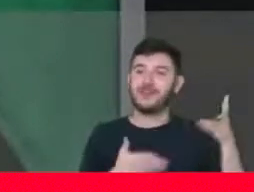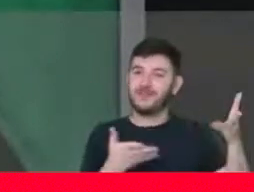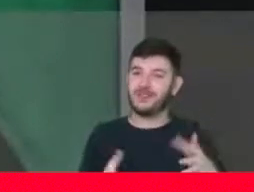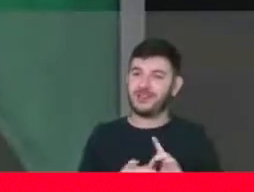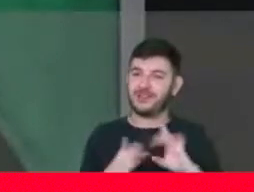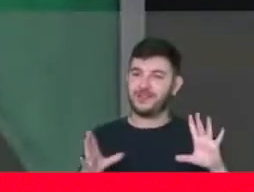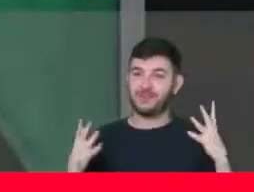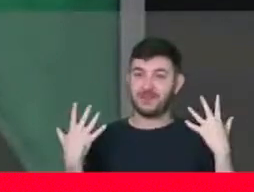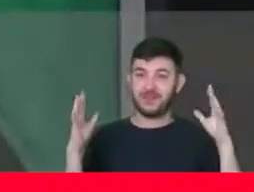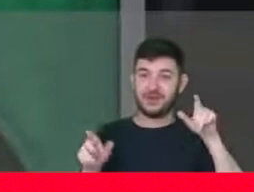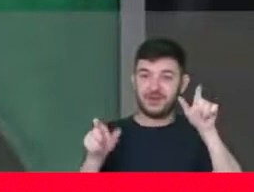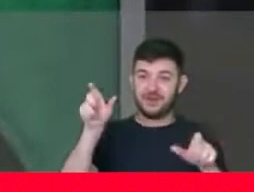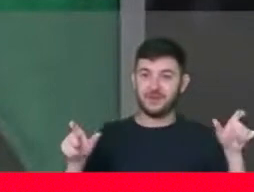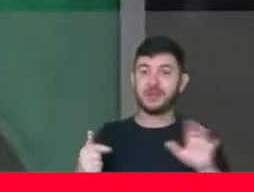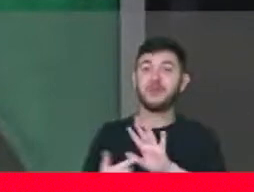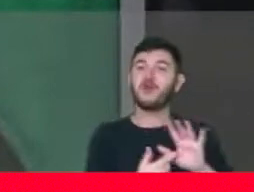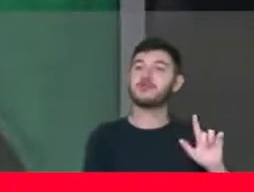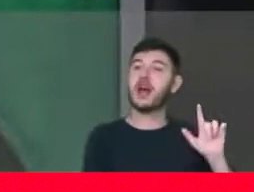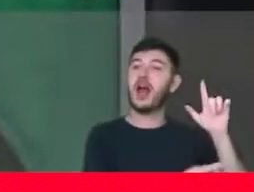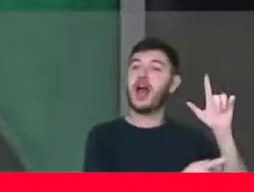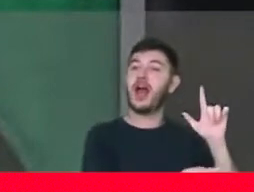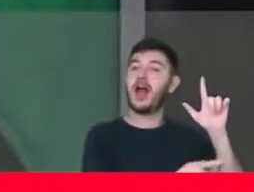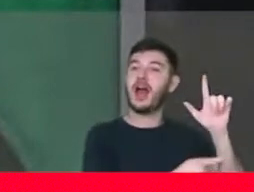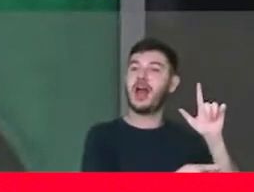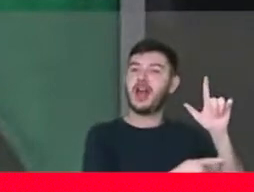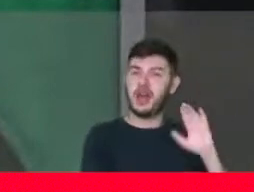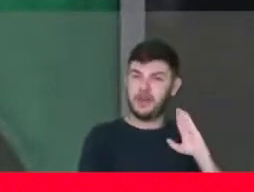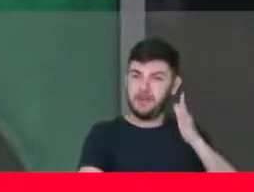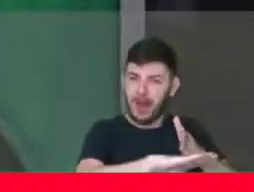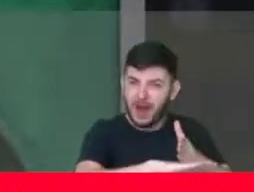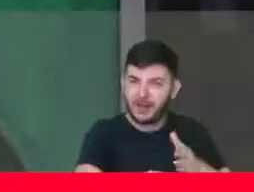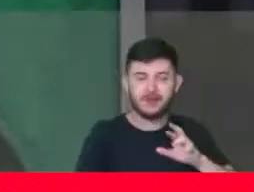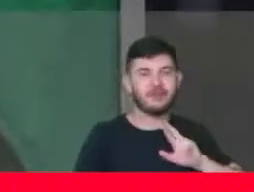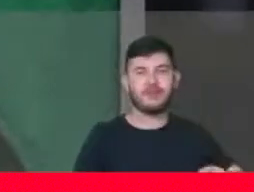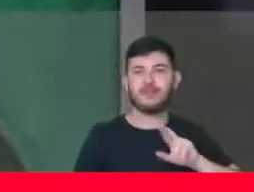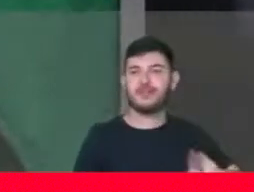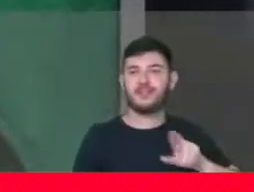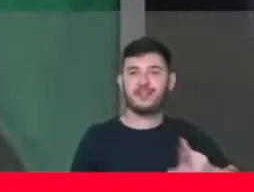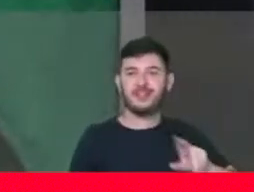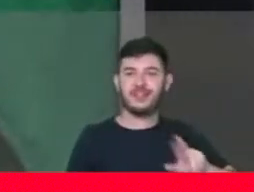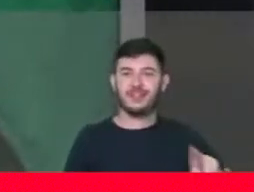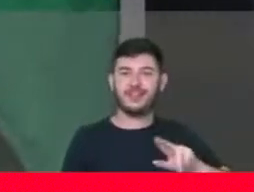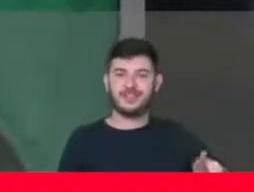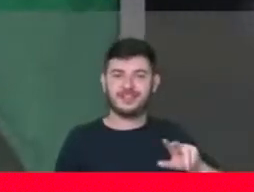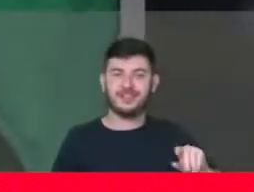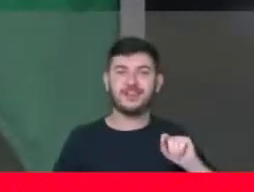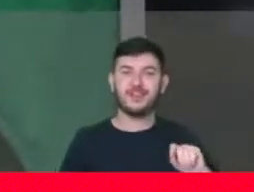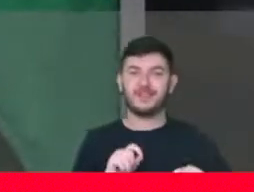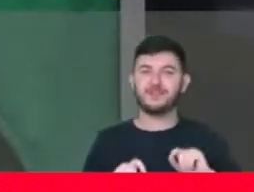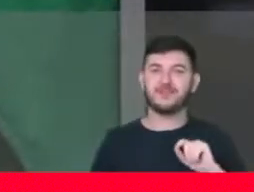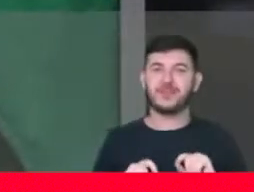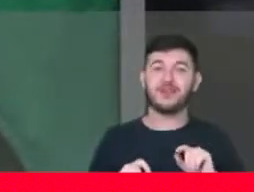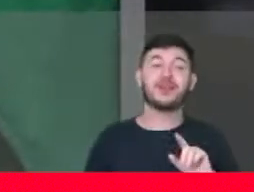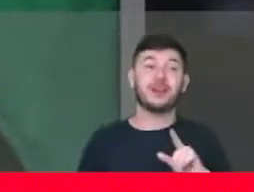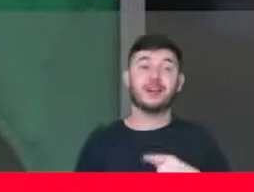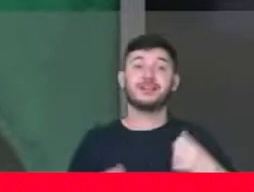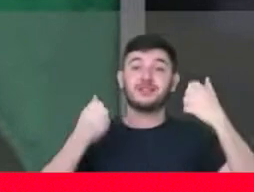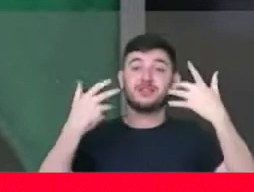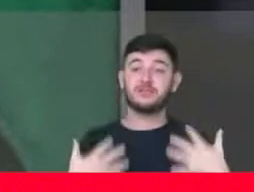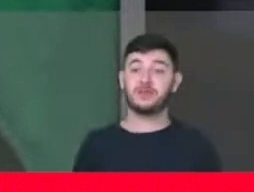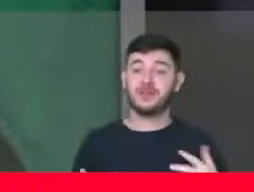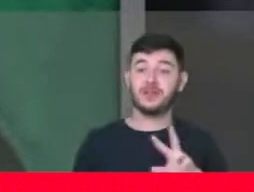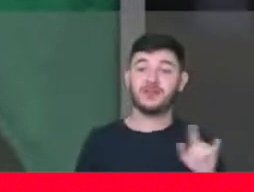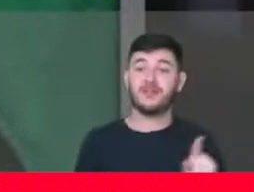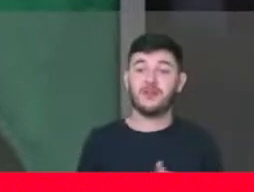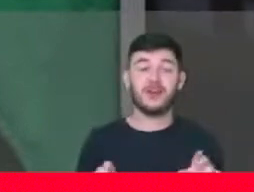que fizeram o L. Mas não para por aí, né? Nessa bobalhagem que ele anda falando, que mais parece até o Biden